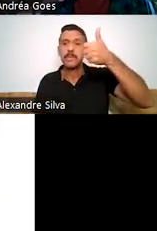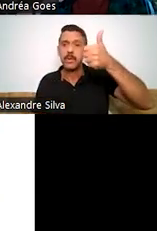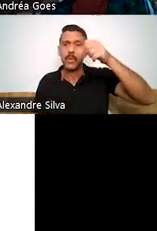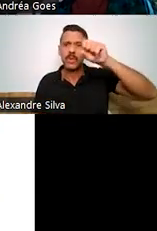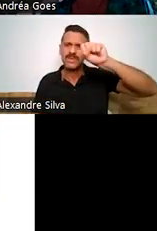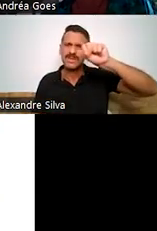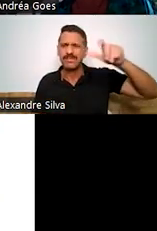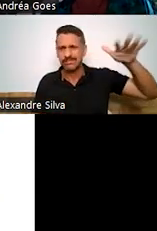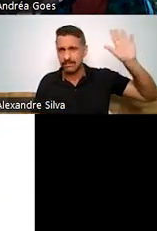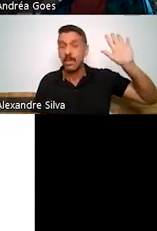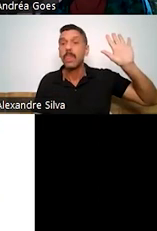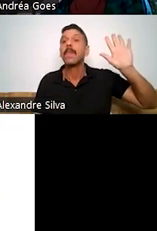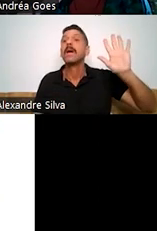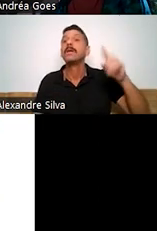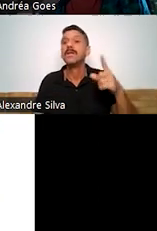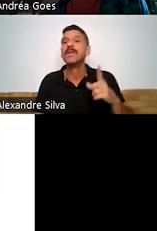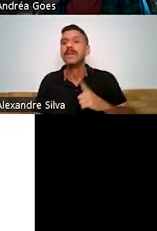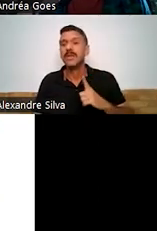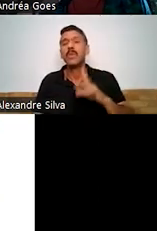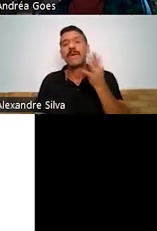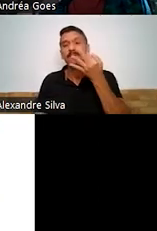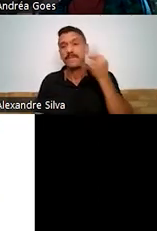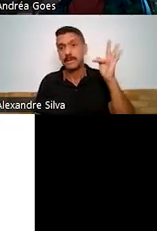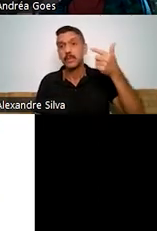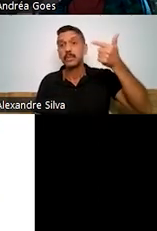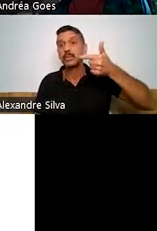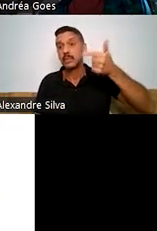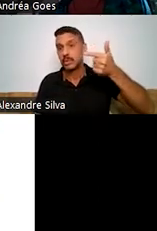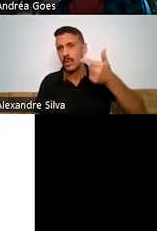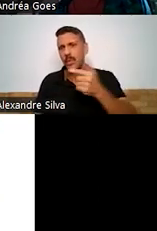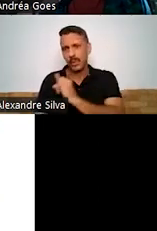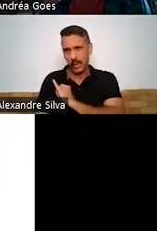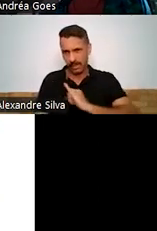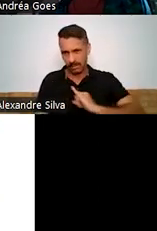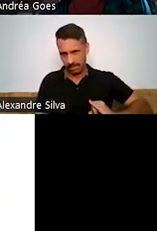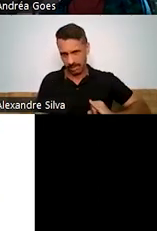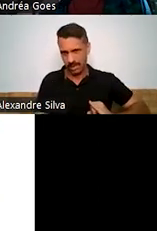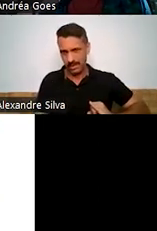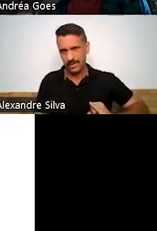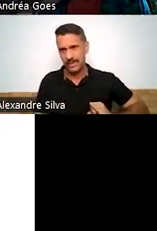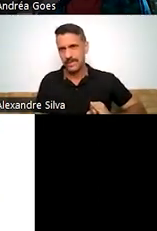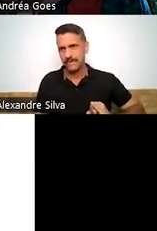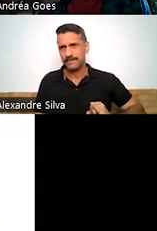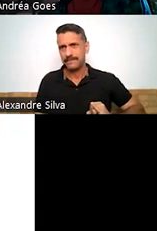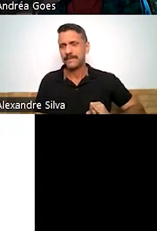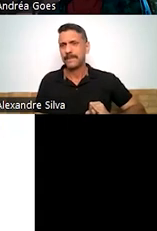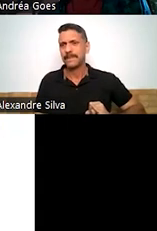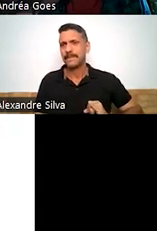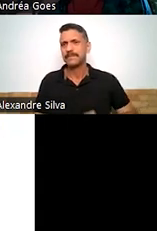alguma coisa, a França sob o Segundo Império. Então, tudo é uma espécie de